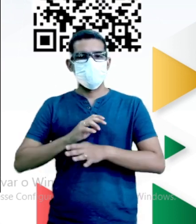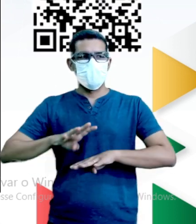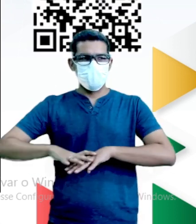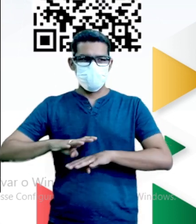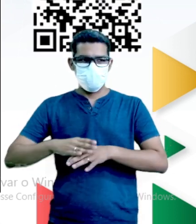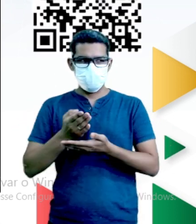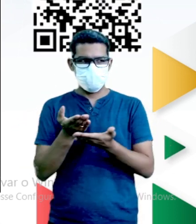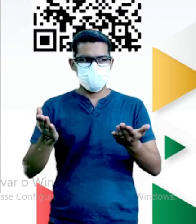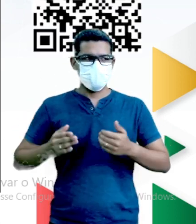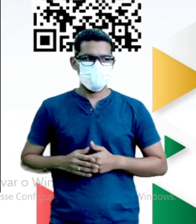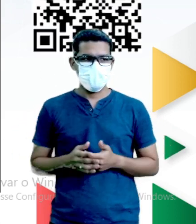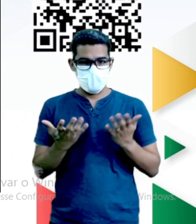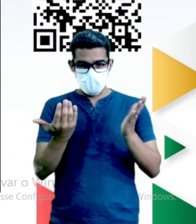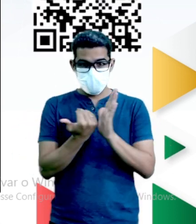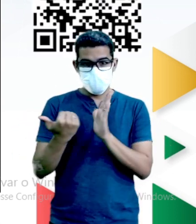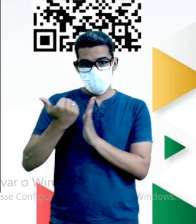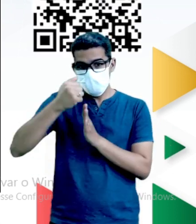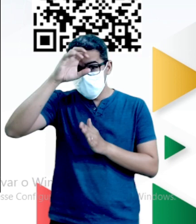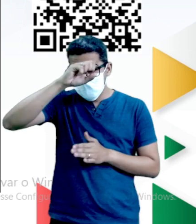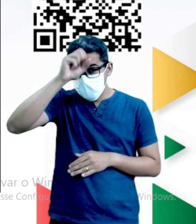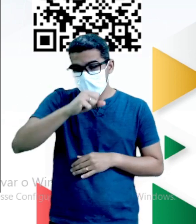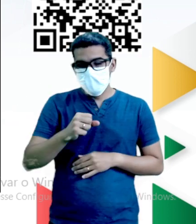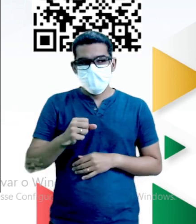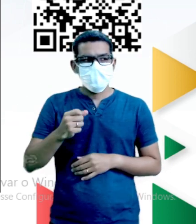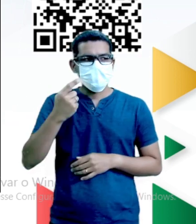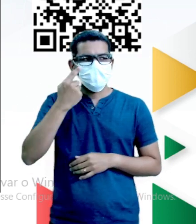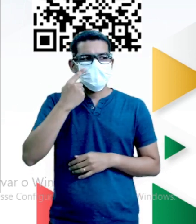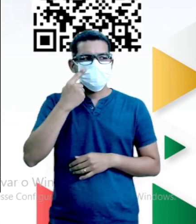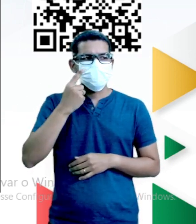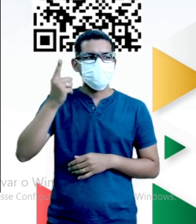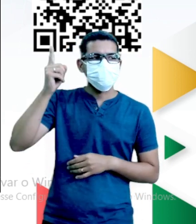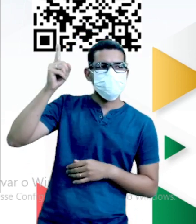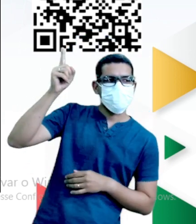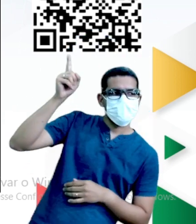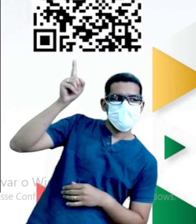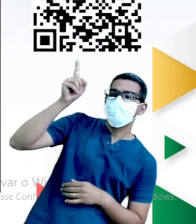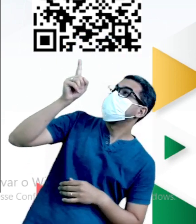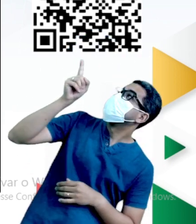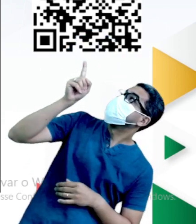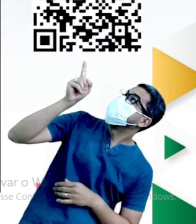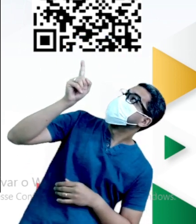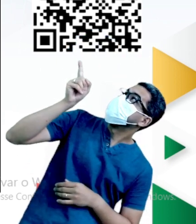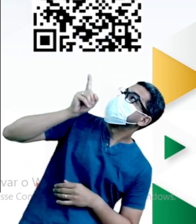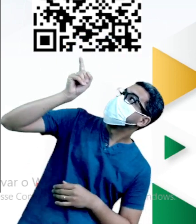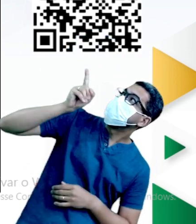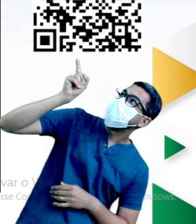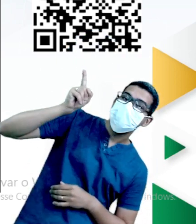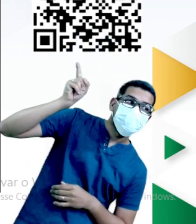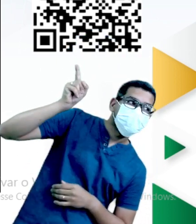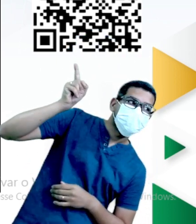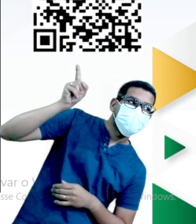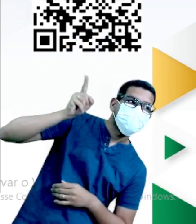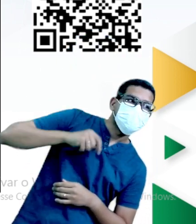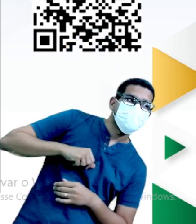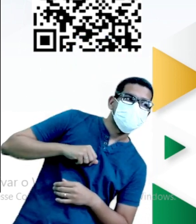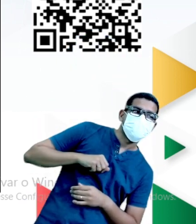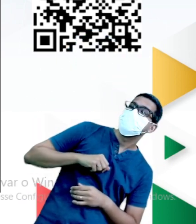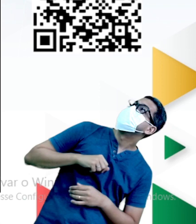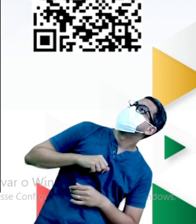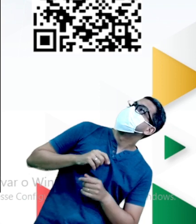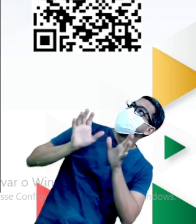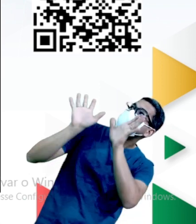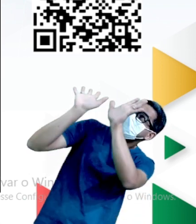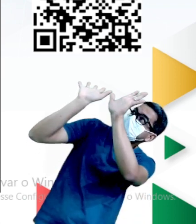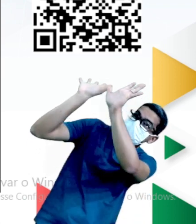tá bom? Quer saber um pouquinho mais? Aponta a câmera do teu celular para esse QR Code aí, esse quadradinho preto e branco na cabeça